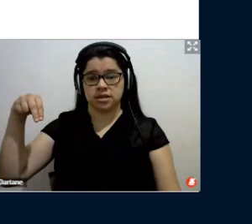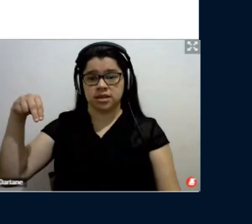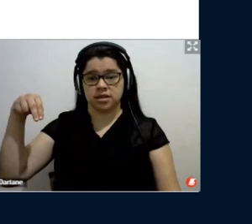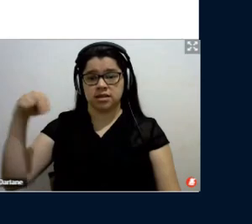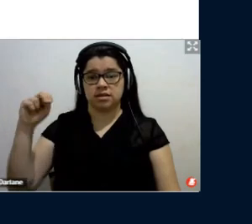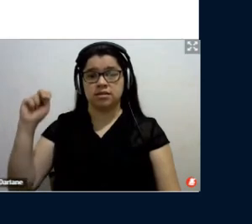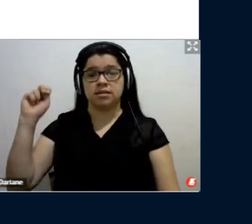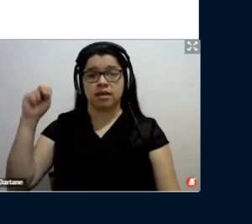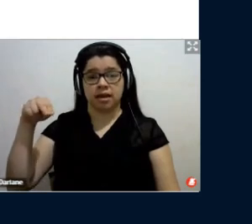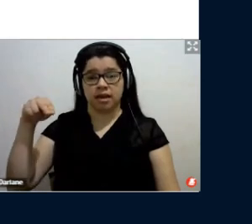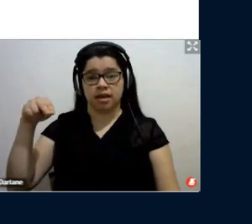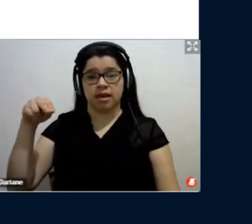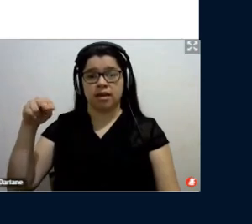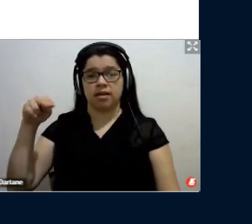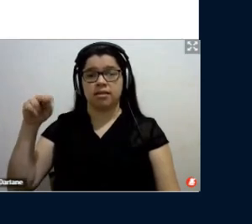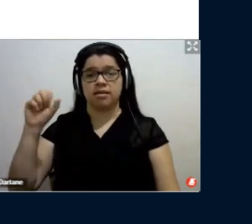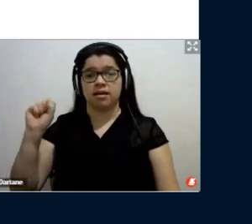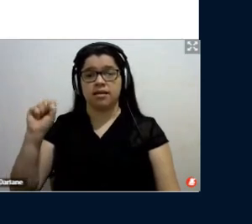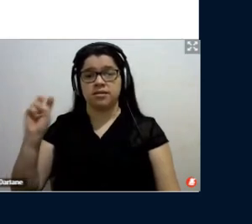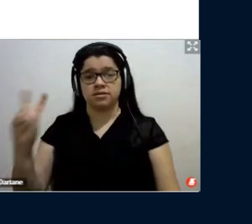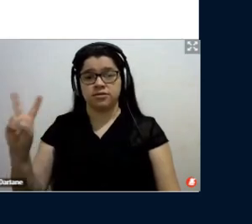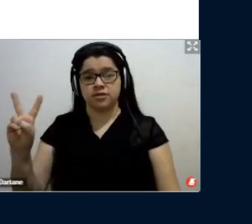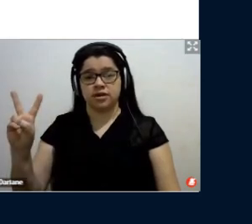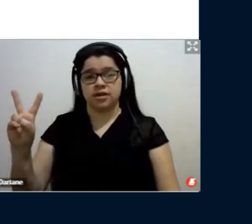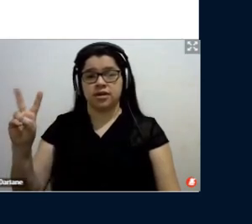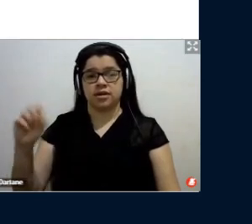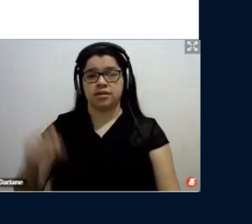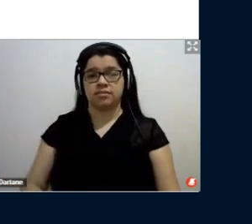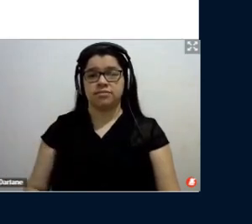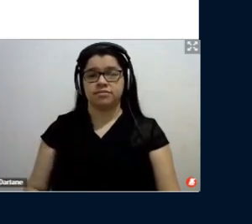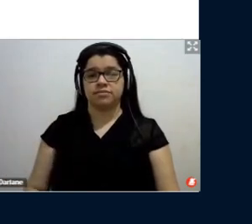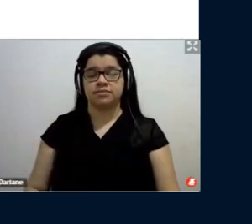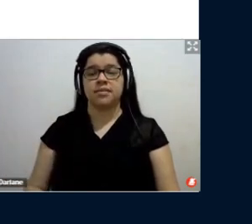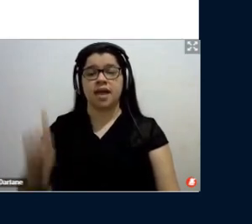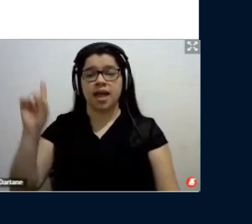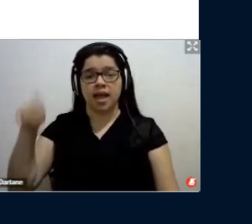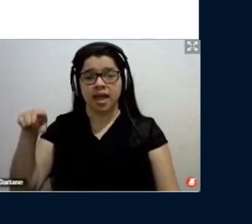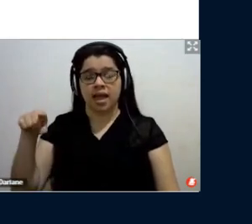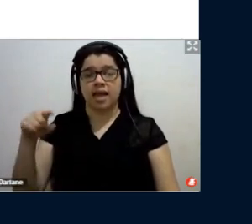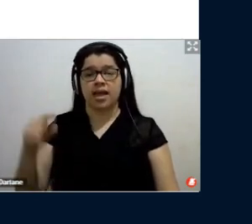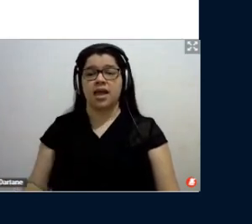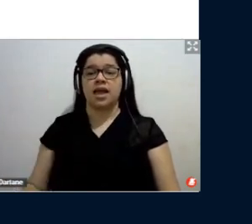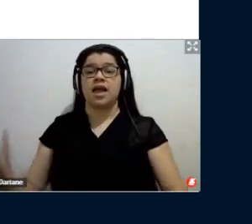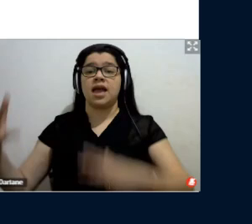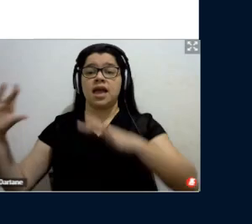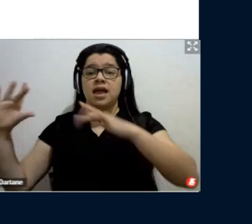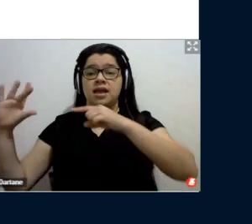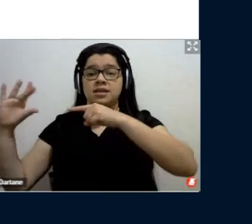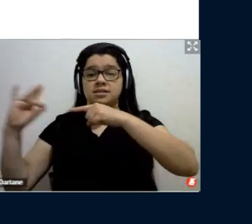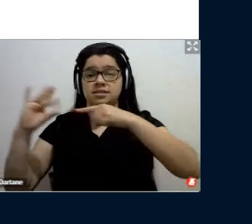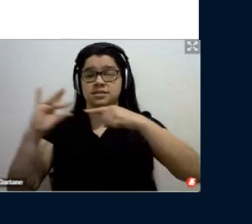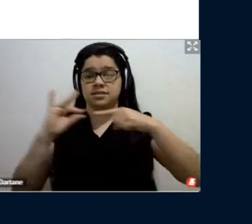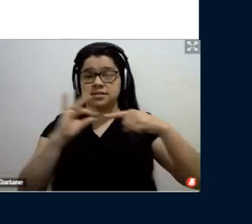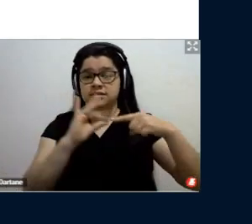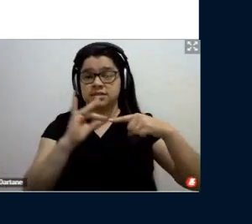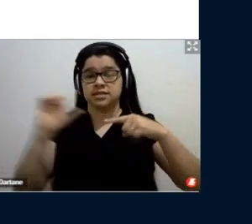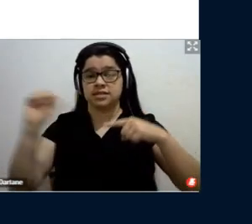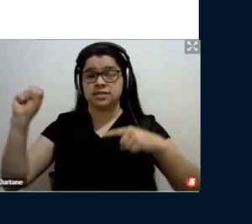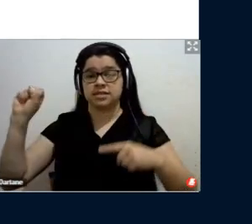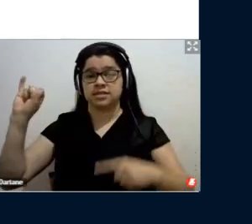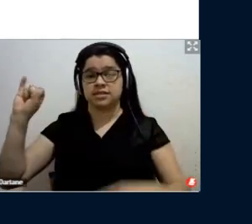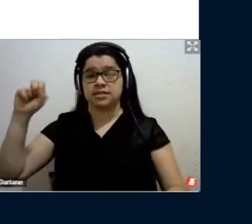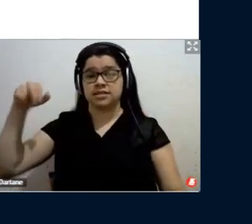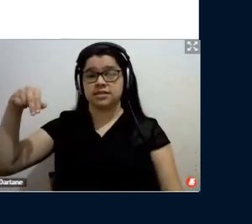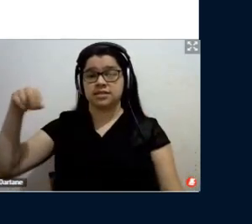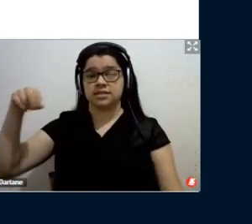V, tá? Que são sintagmas nominais, sintagma verbal, que